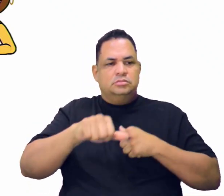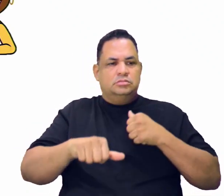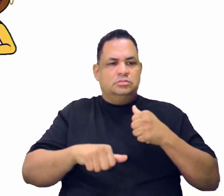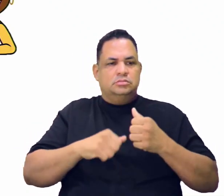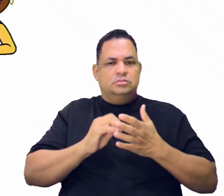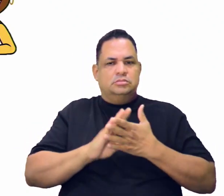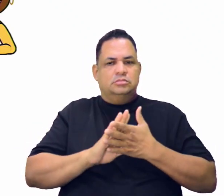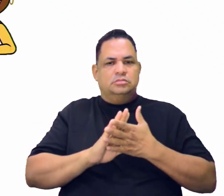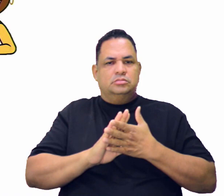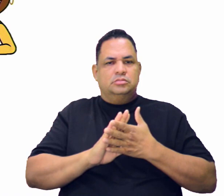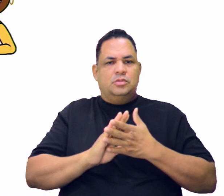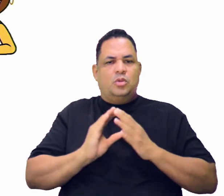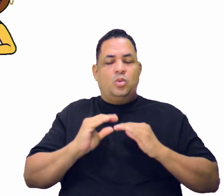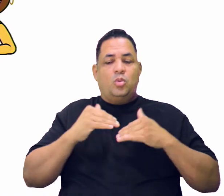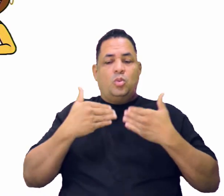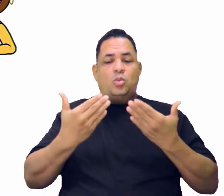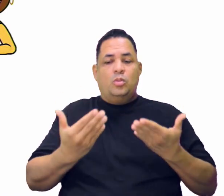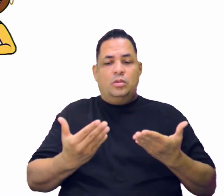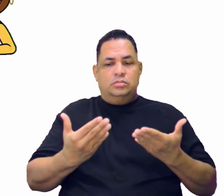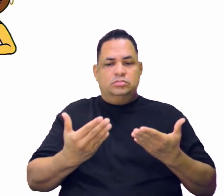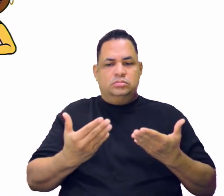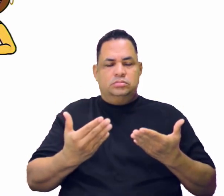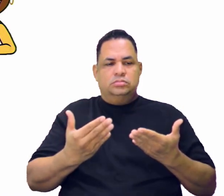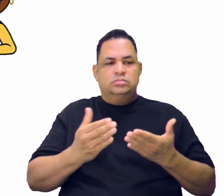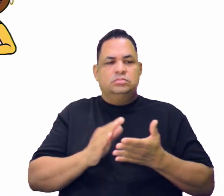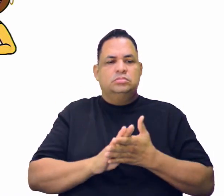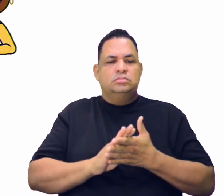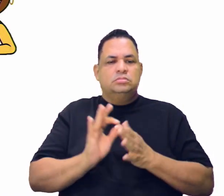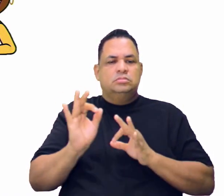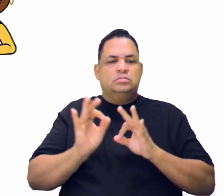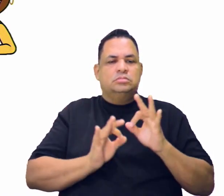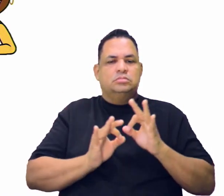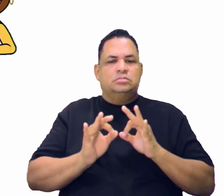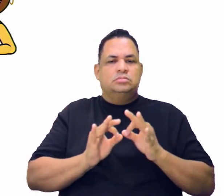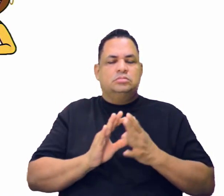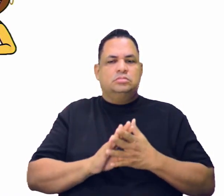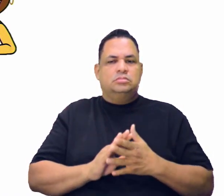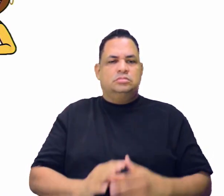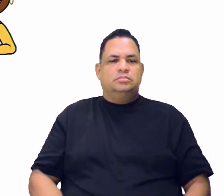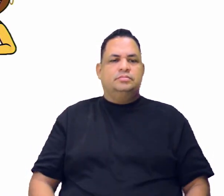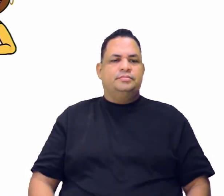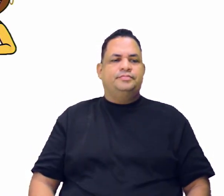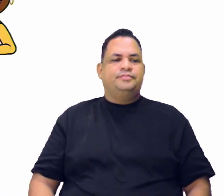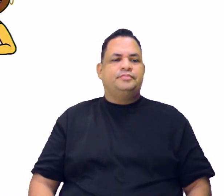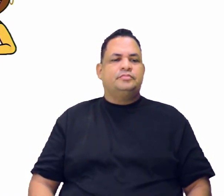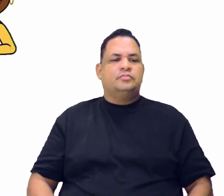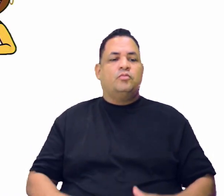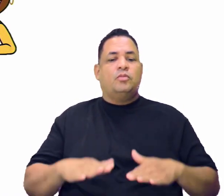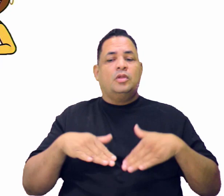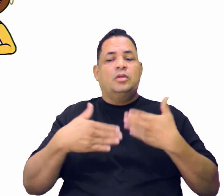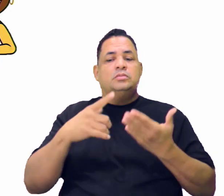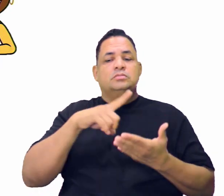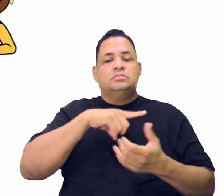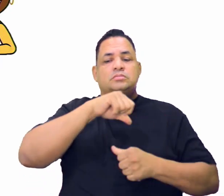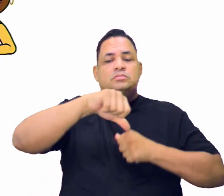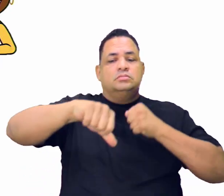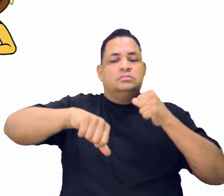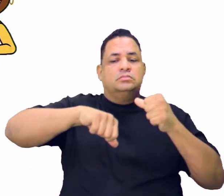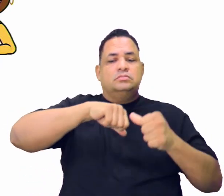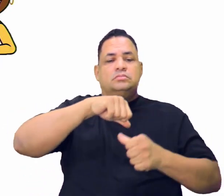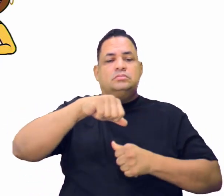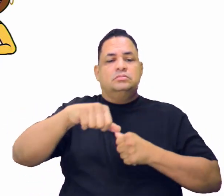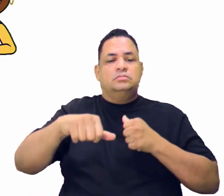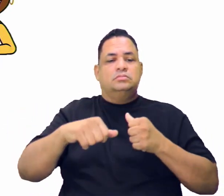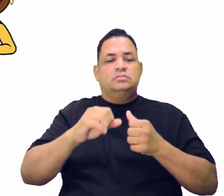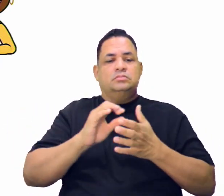quando e assim que. Encaixou, mal com L. Agora, quando você trocar